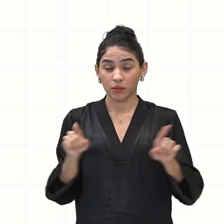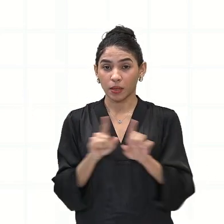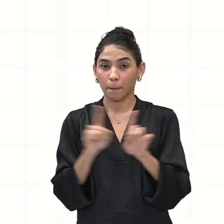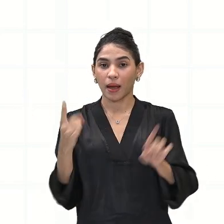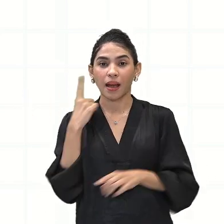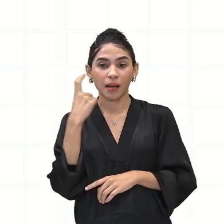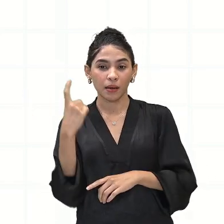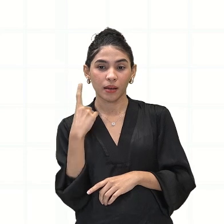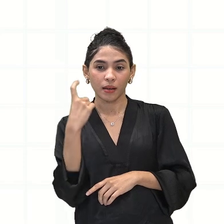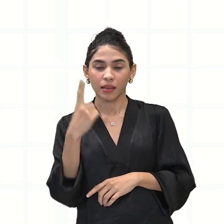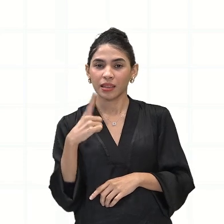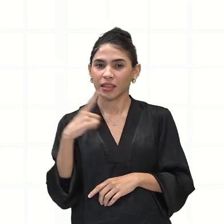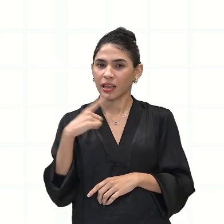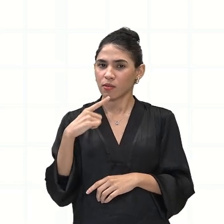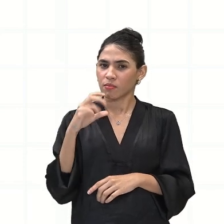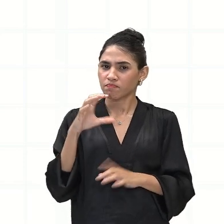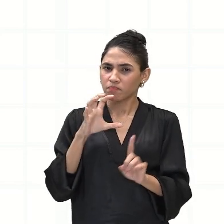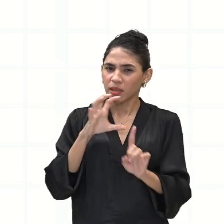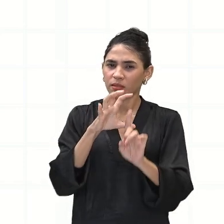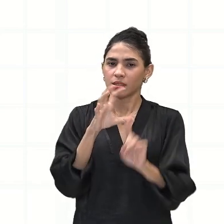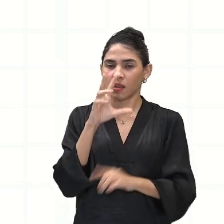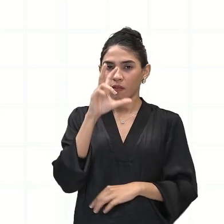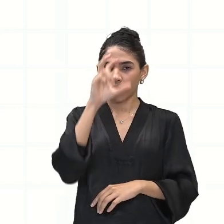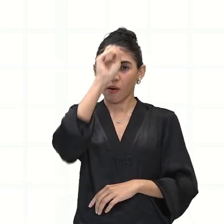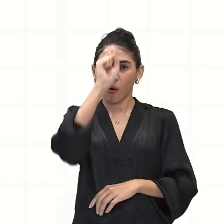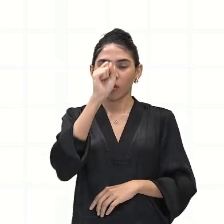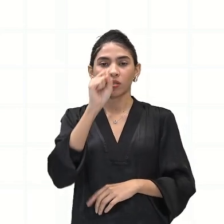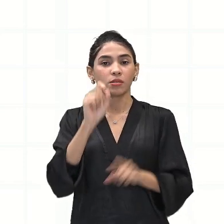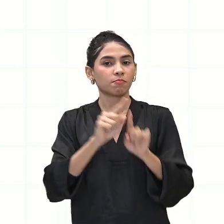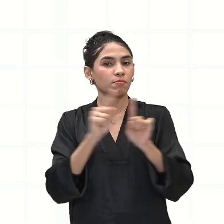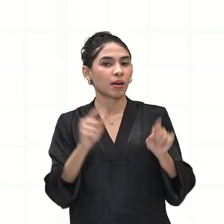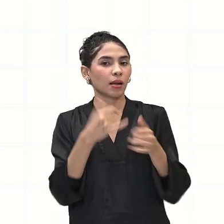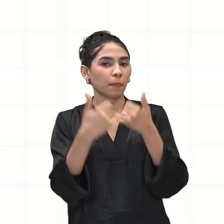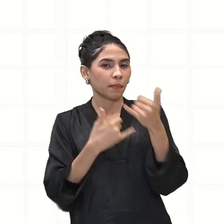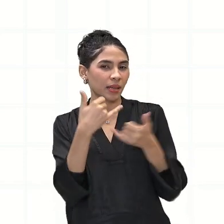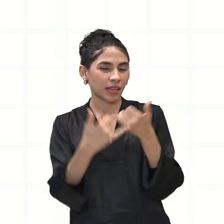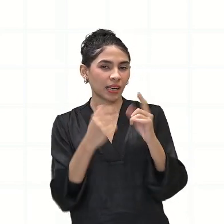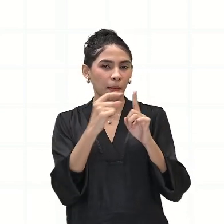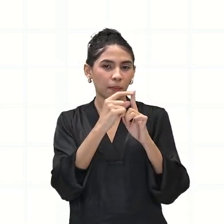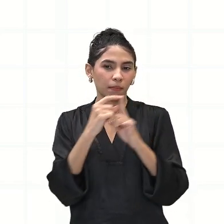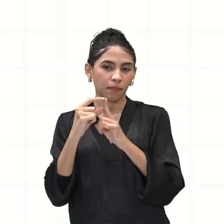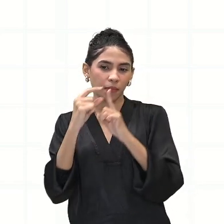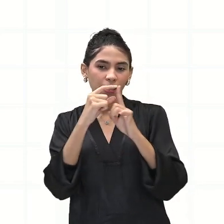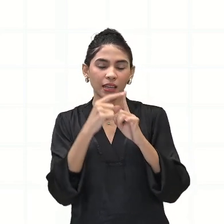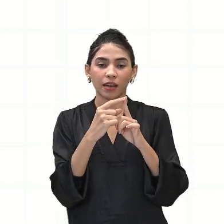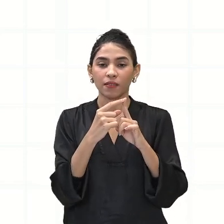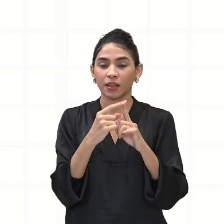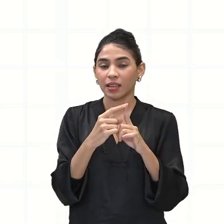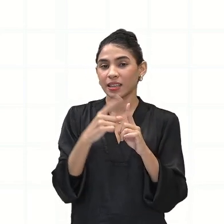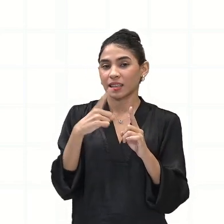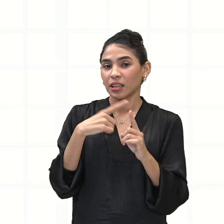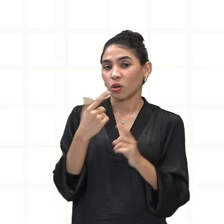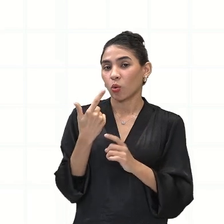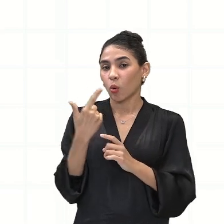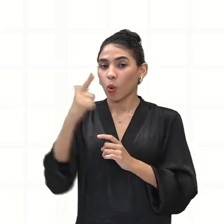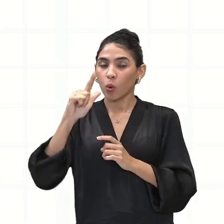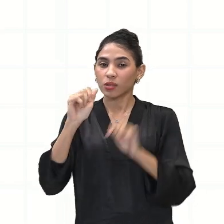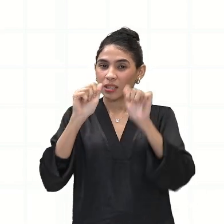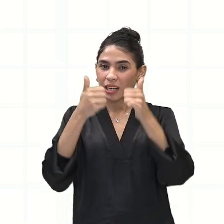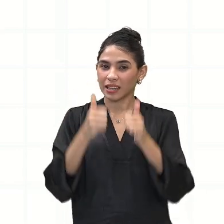vai estar bastante marcada, naturalmente. Só que brincar cada vez mais com a palavra dá uma outra